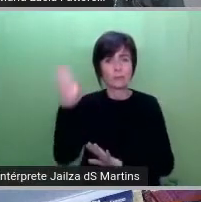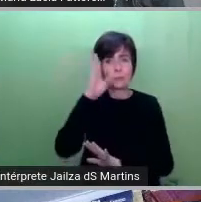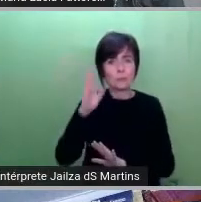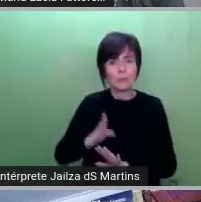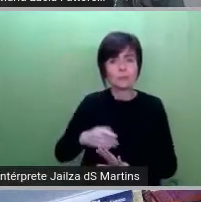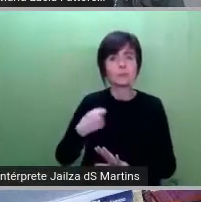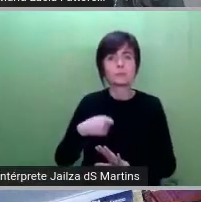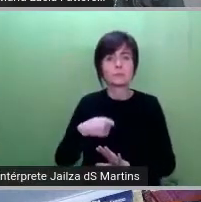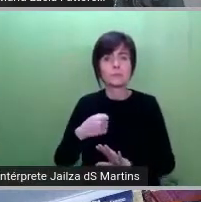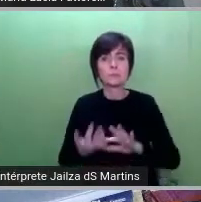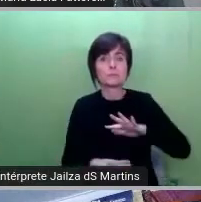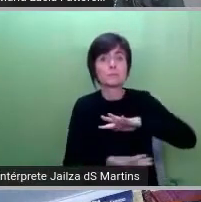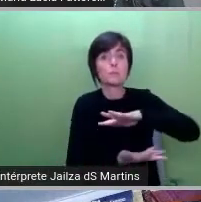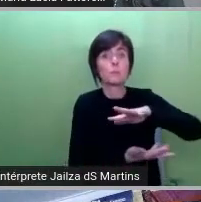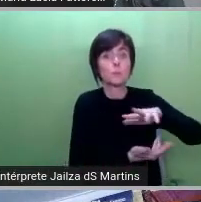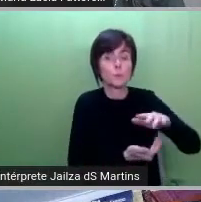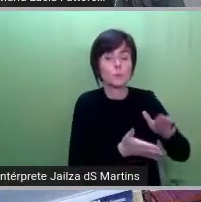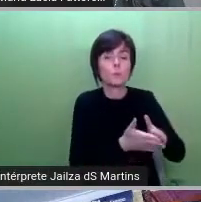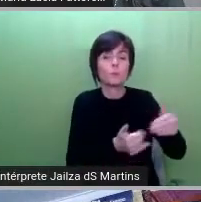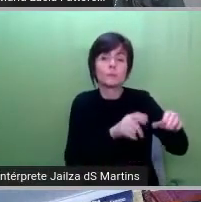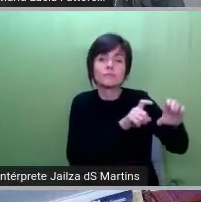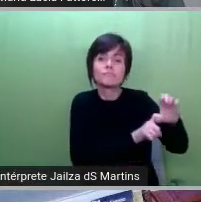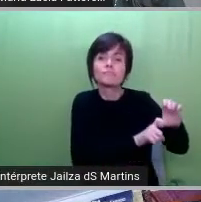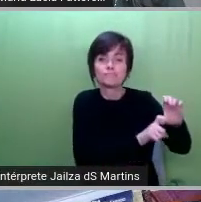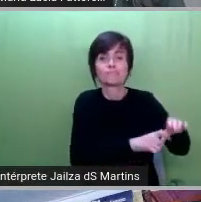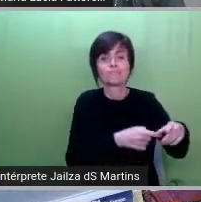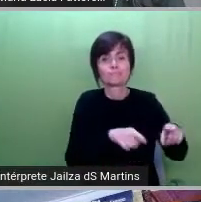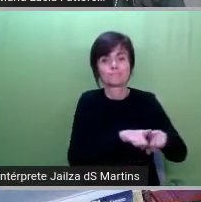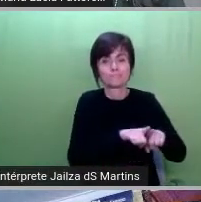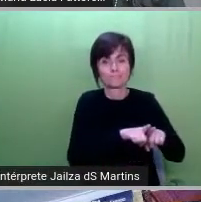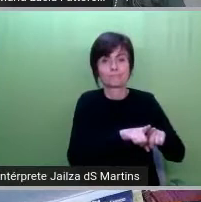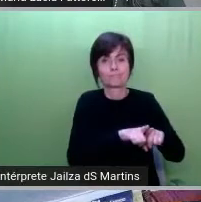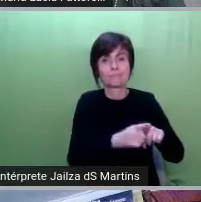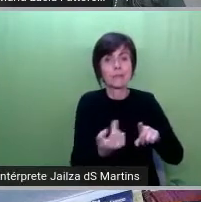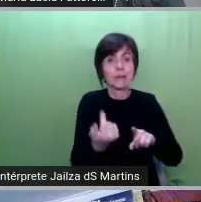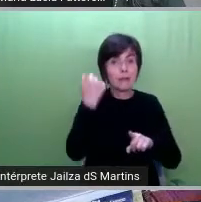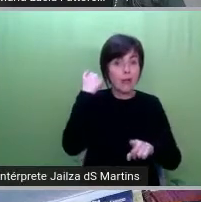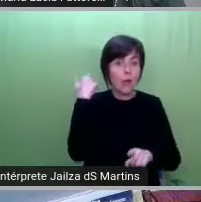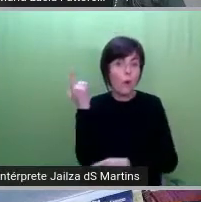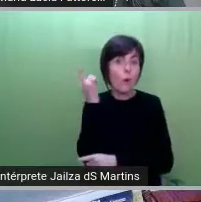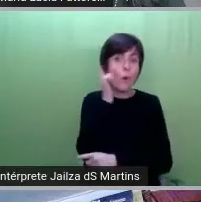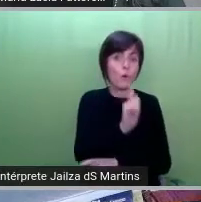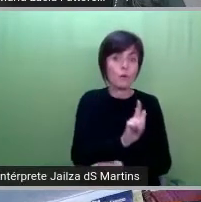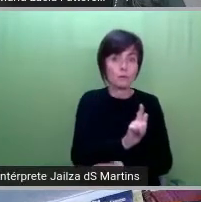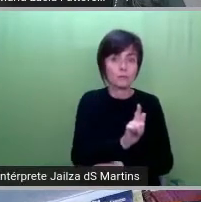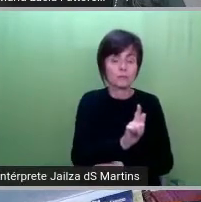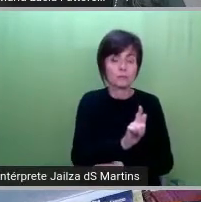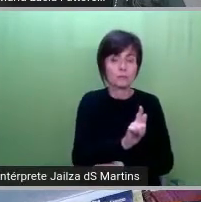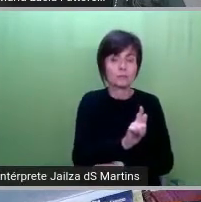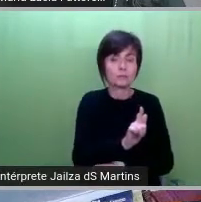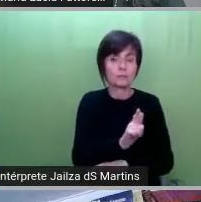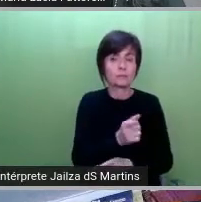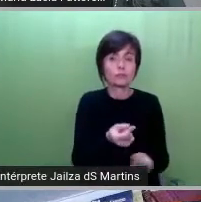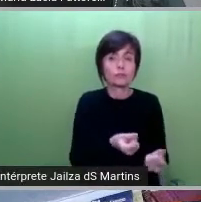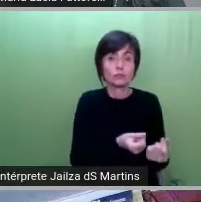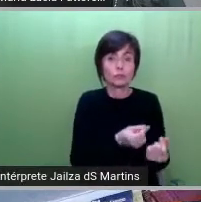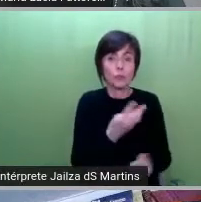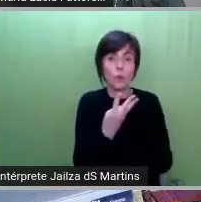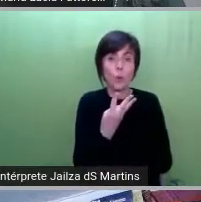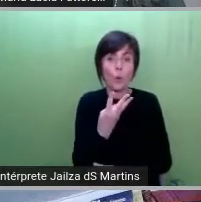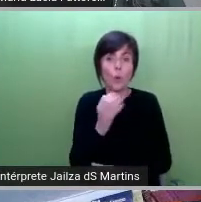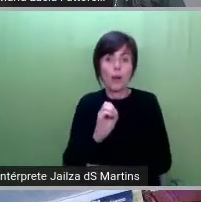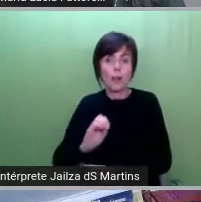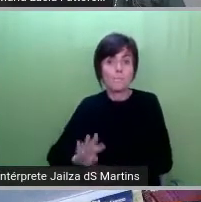ao Fundo Monetário Internacional. Na época, conseguiu um empréstimo de mais de 40 bilhões de